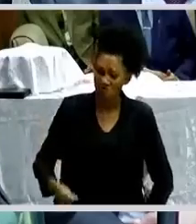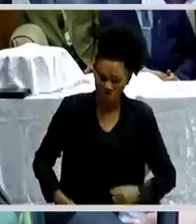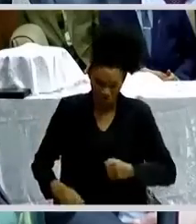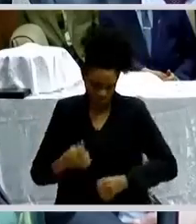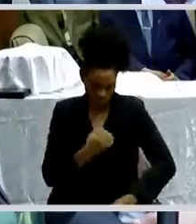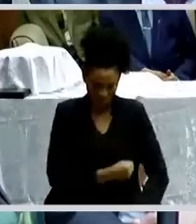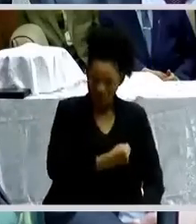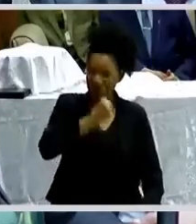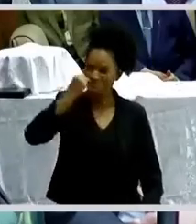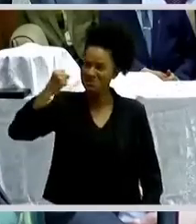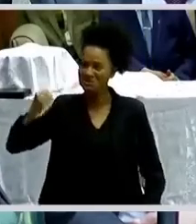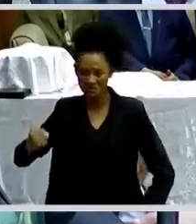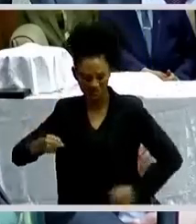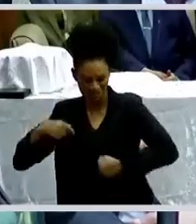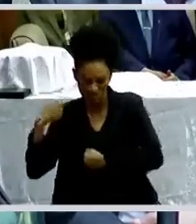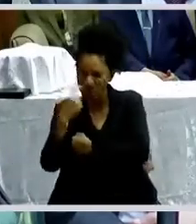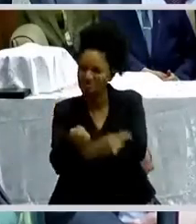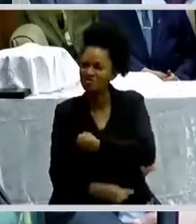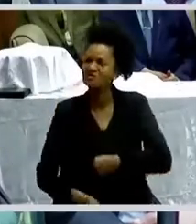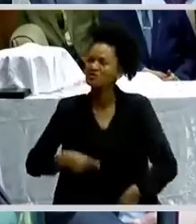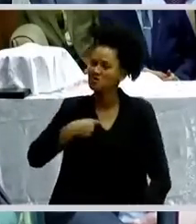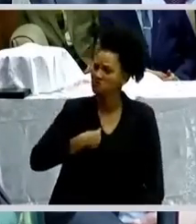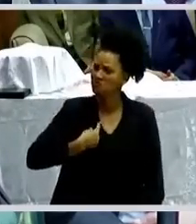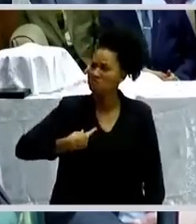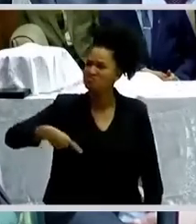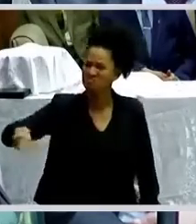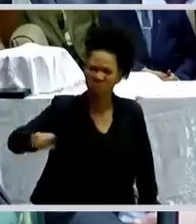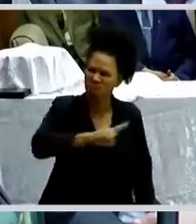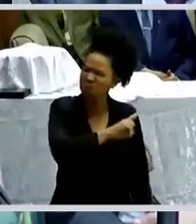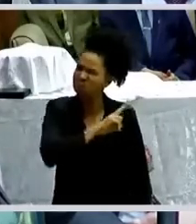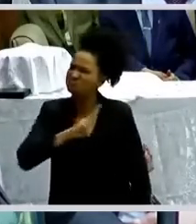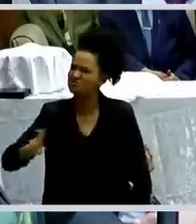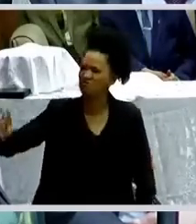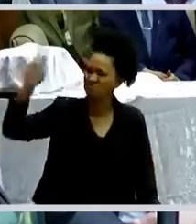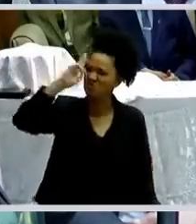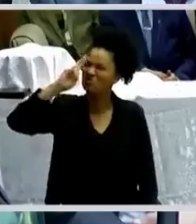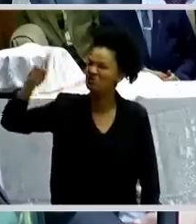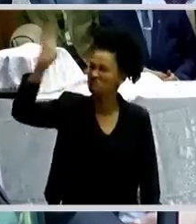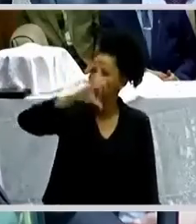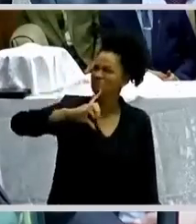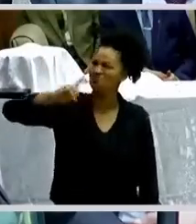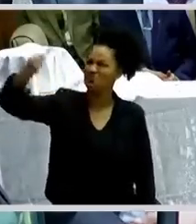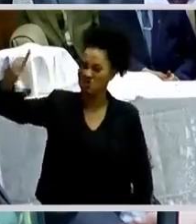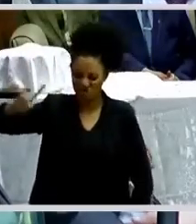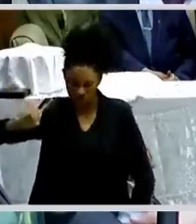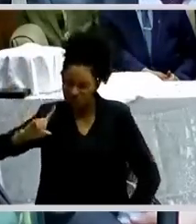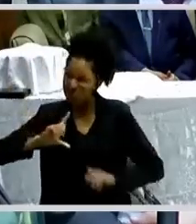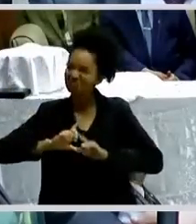com escudo, mas eu vou a ti no nome do Senhor Deus de Israel.